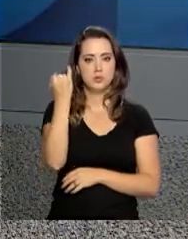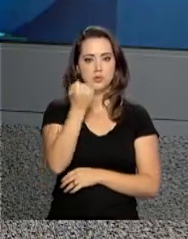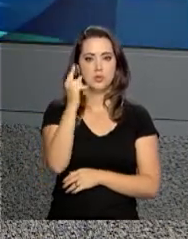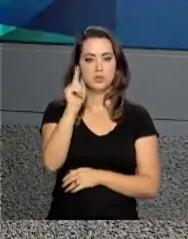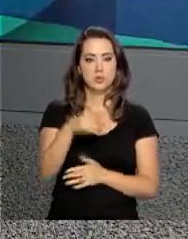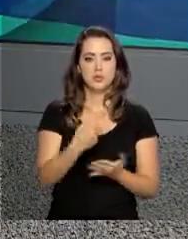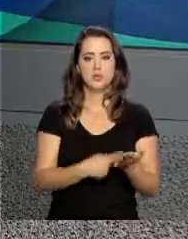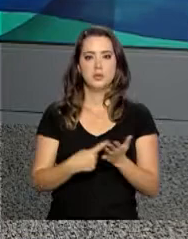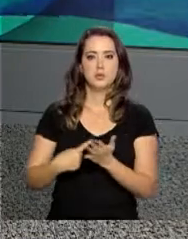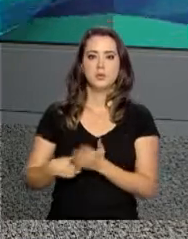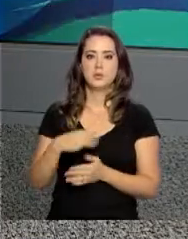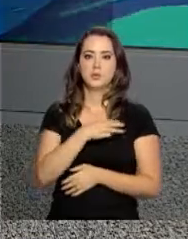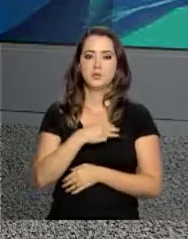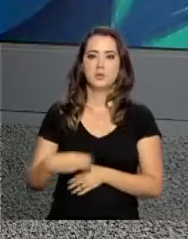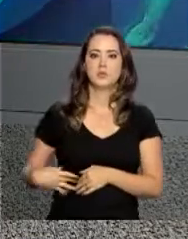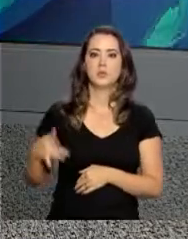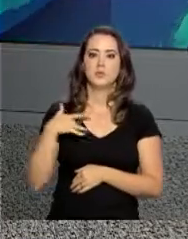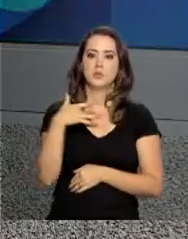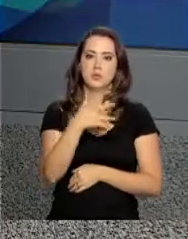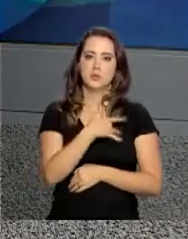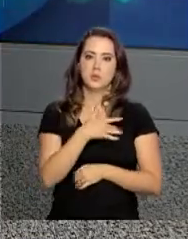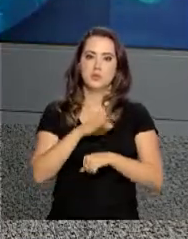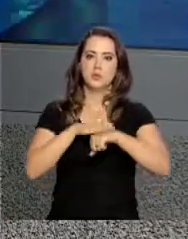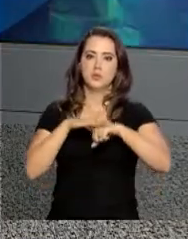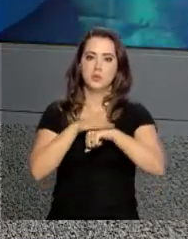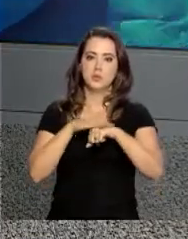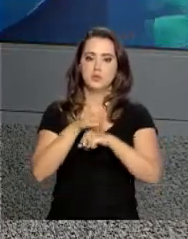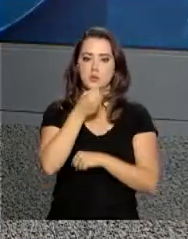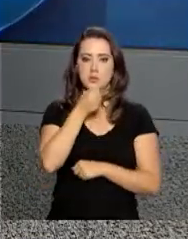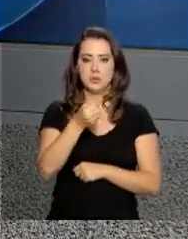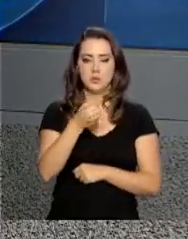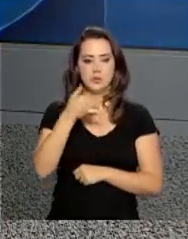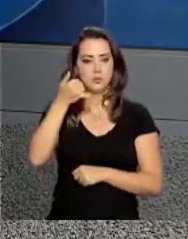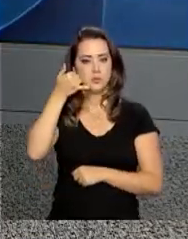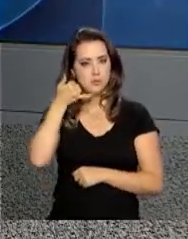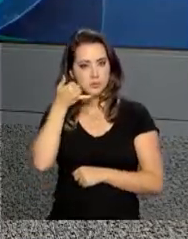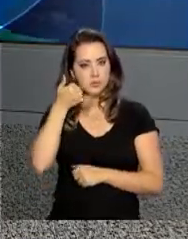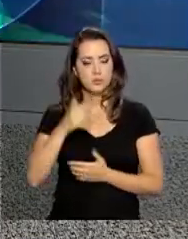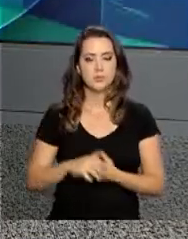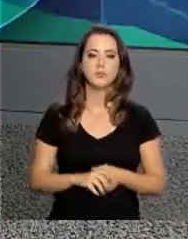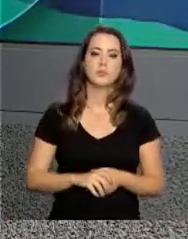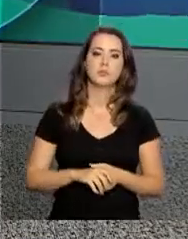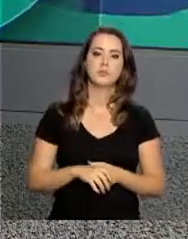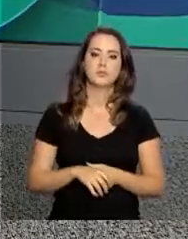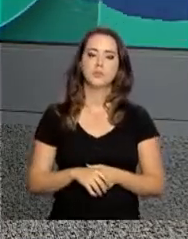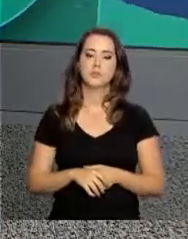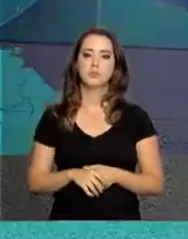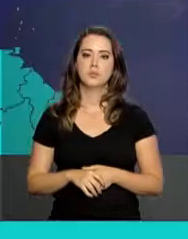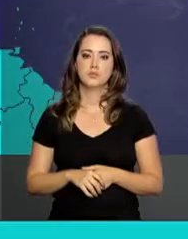dessa parceria é o ministro da Saúde, Gilberto Ock, que conversou com a nossa equipe por telefone.